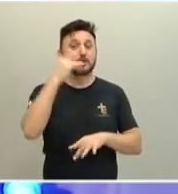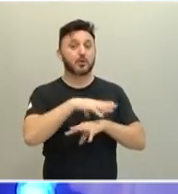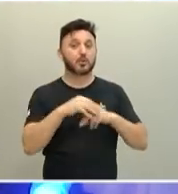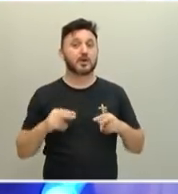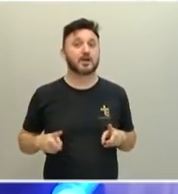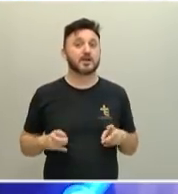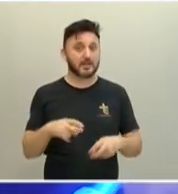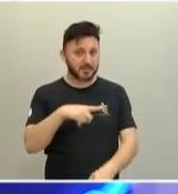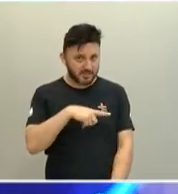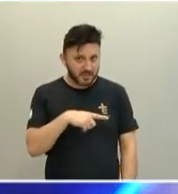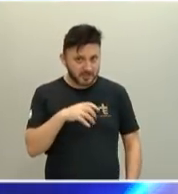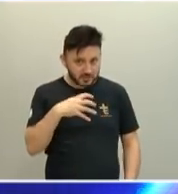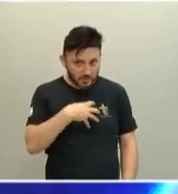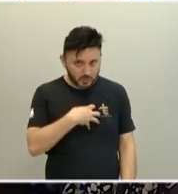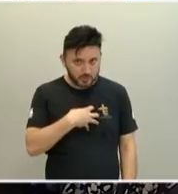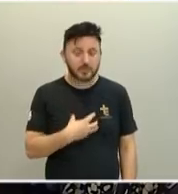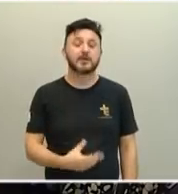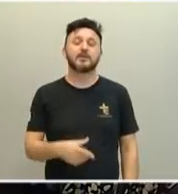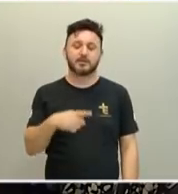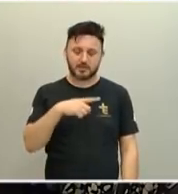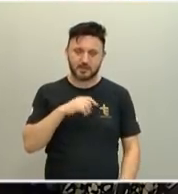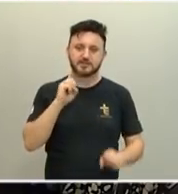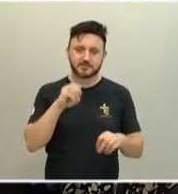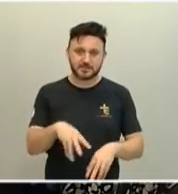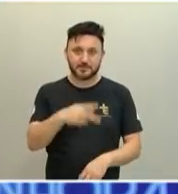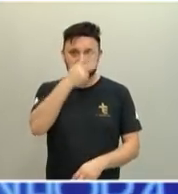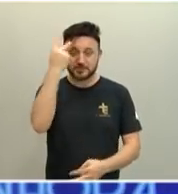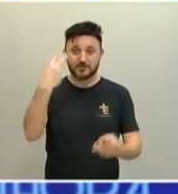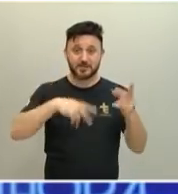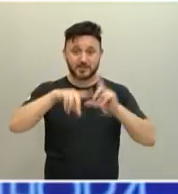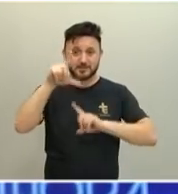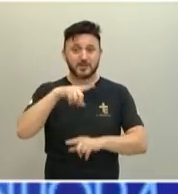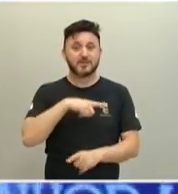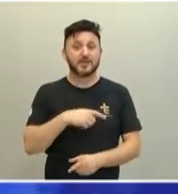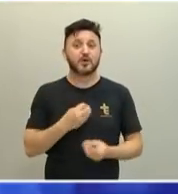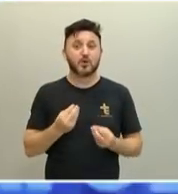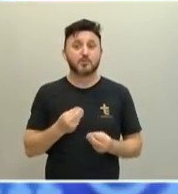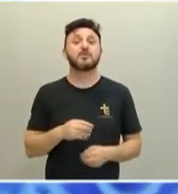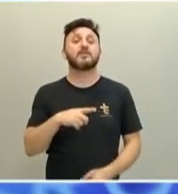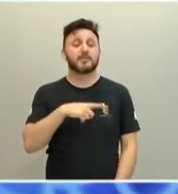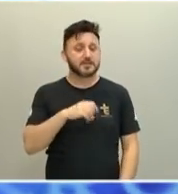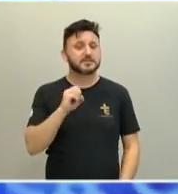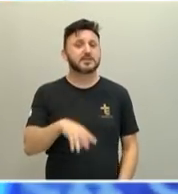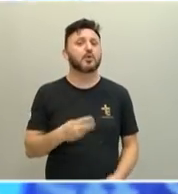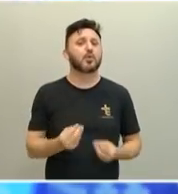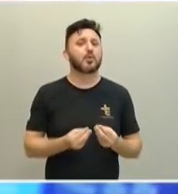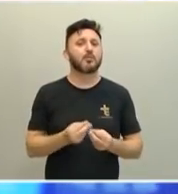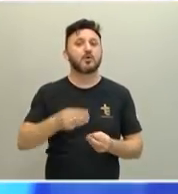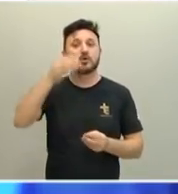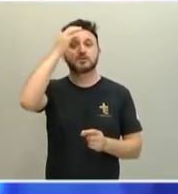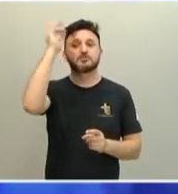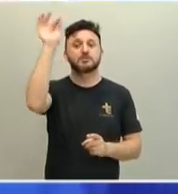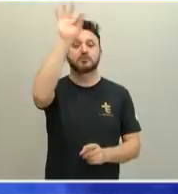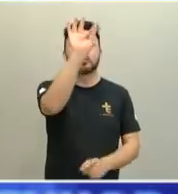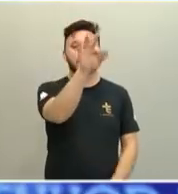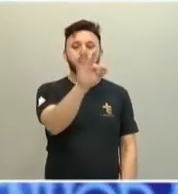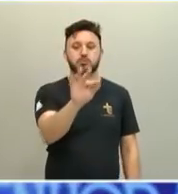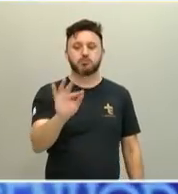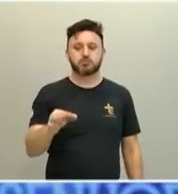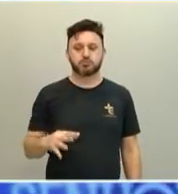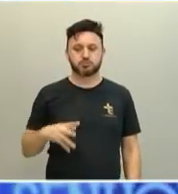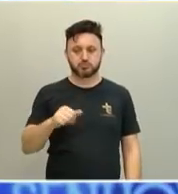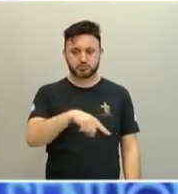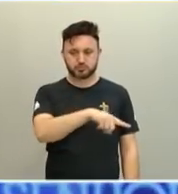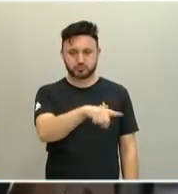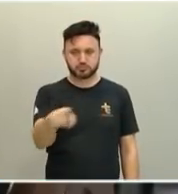ser agora curado agora? Sim. Mas como, gente? O Espírito Santo descerá sobre ti e a força do Altíssimo te